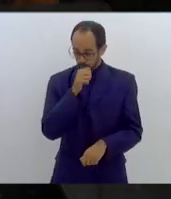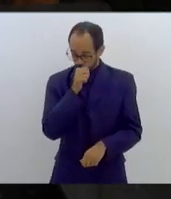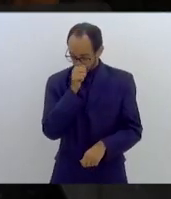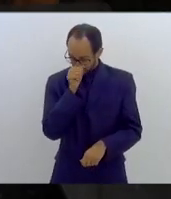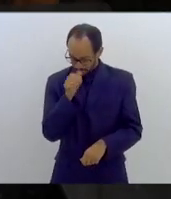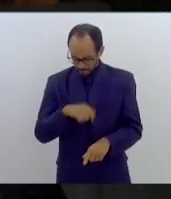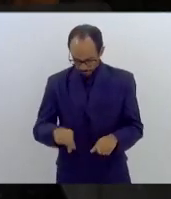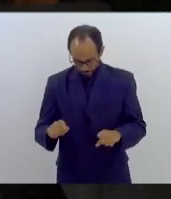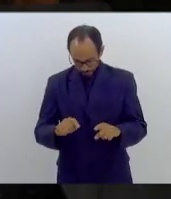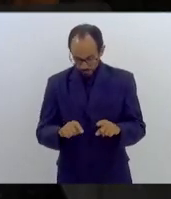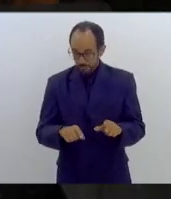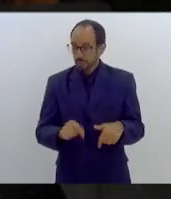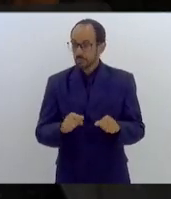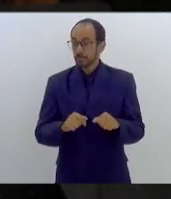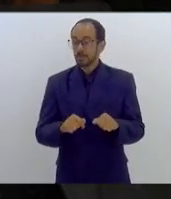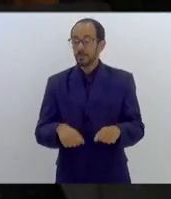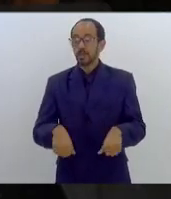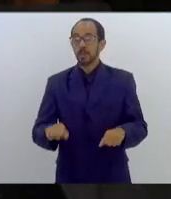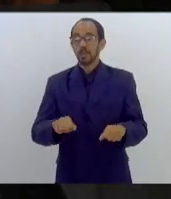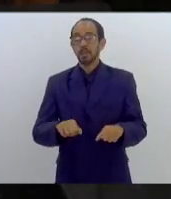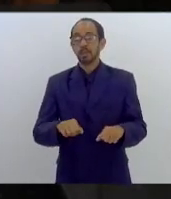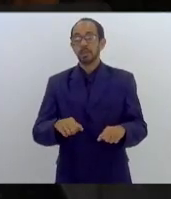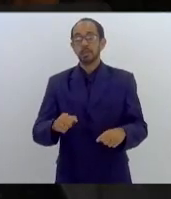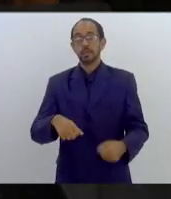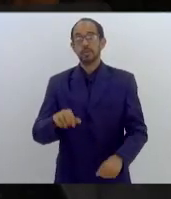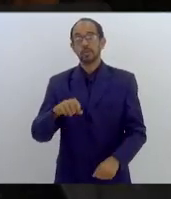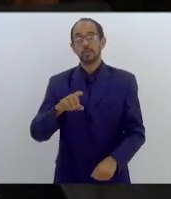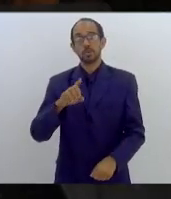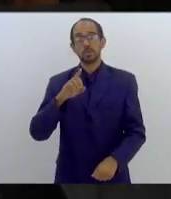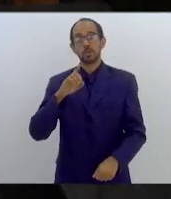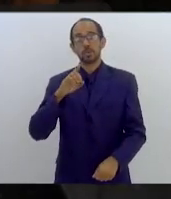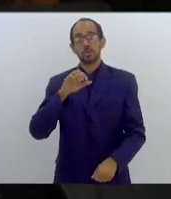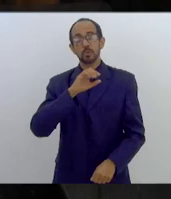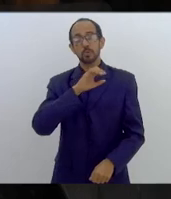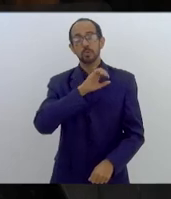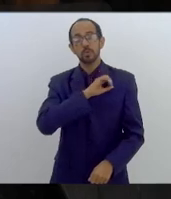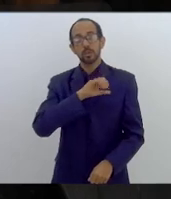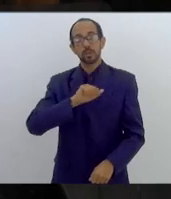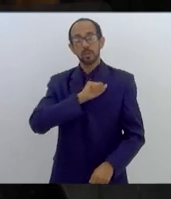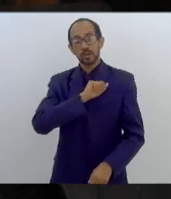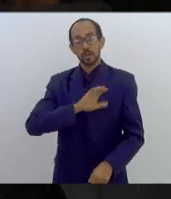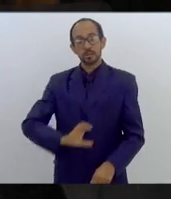o deputado André Ciliano esqueceu ali no discurso dele.